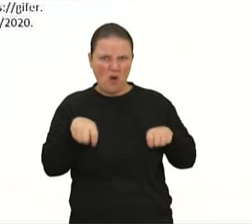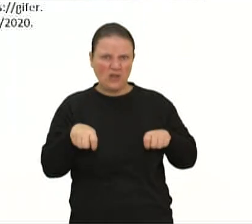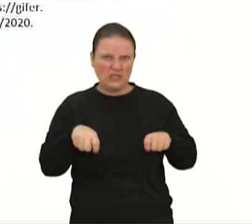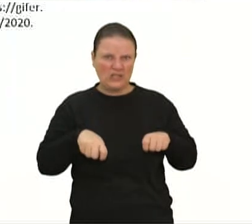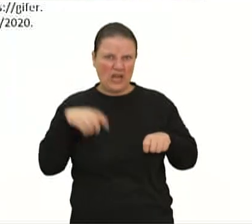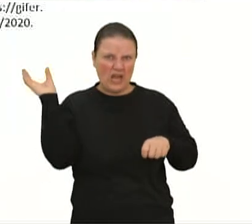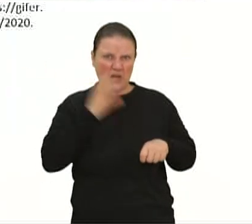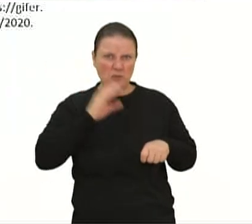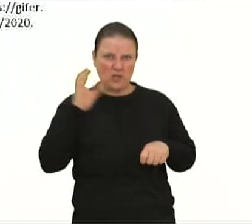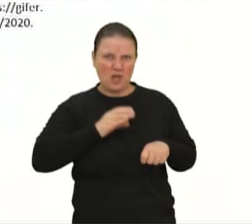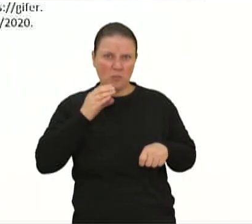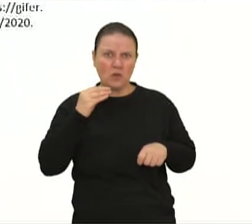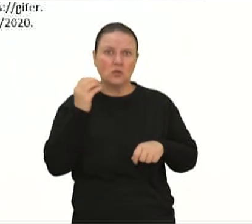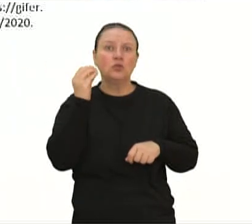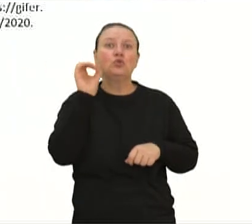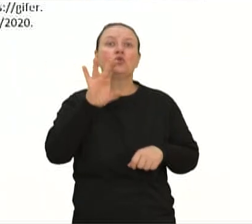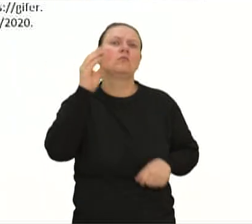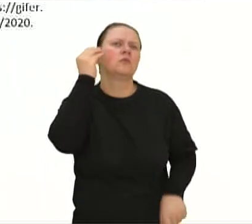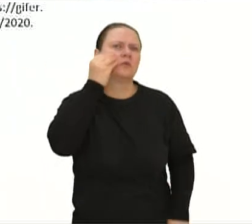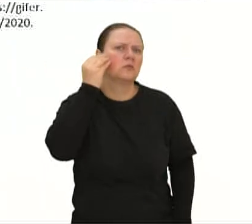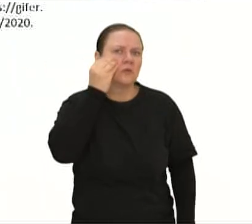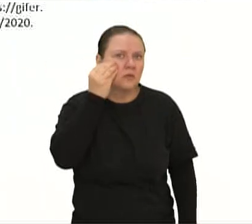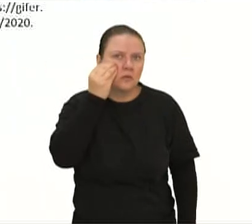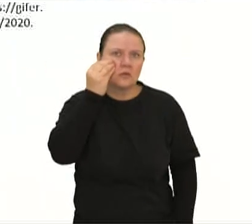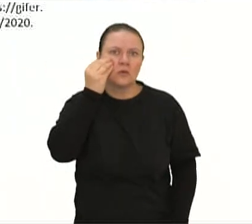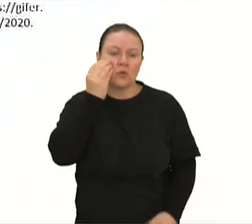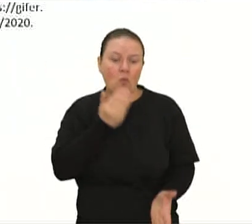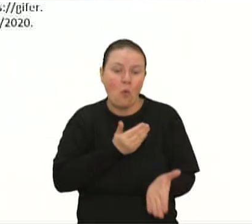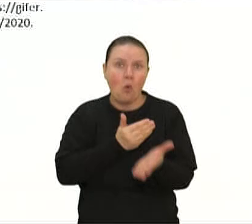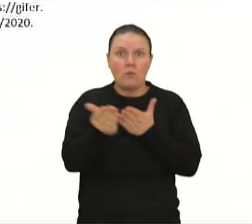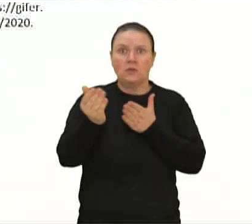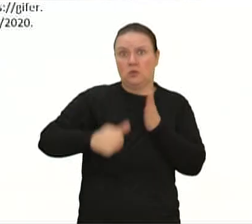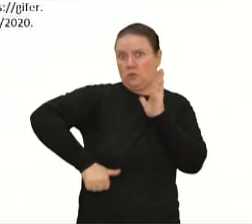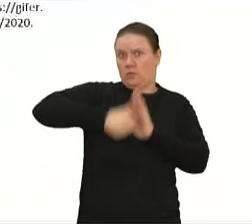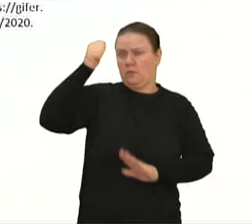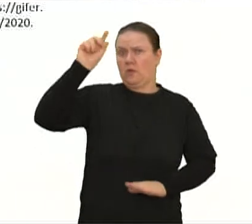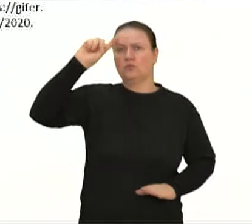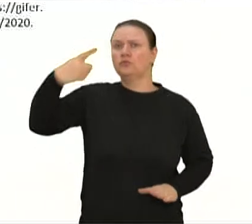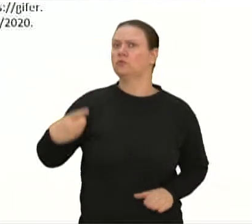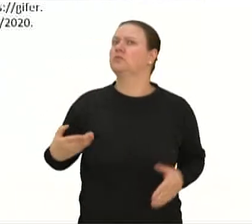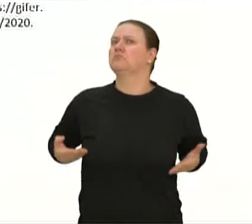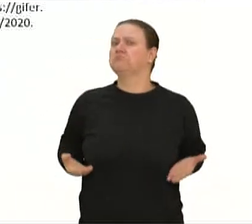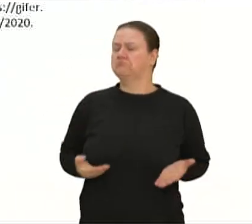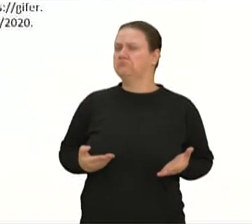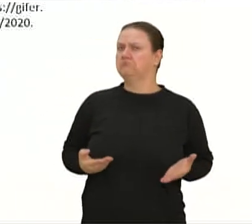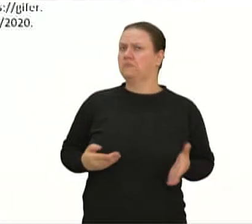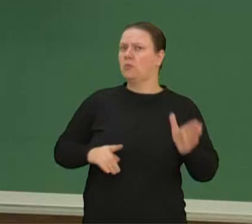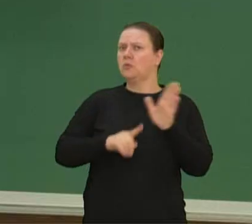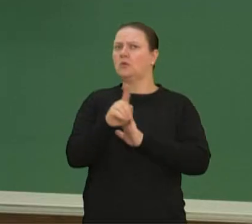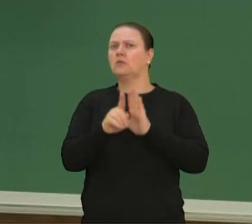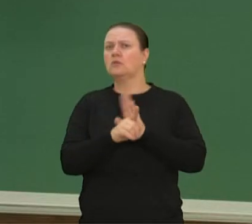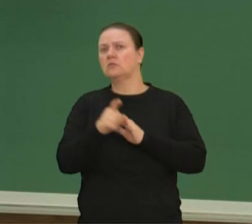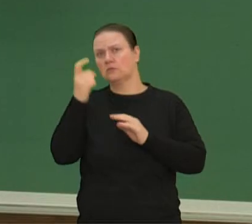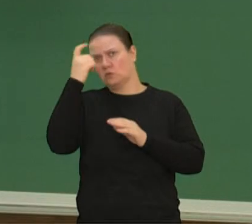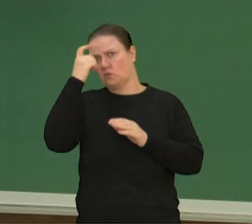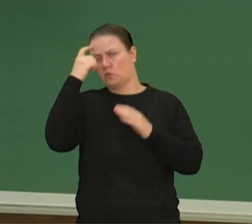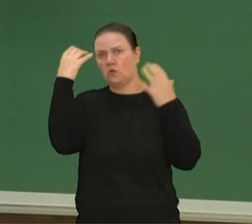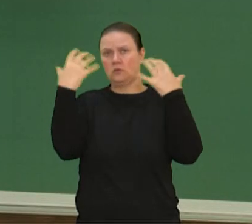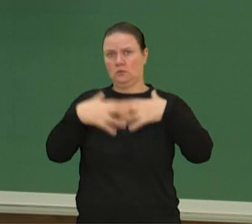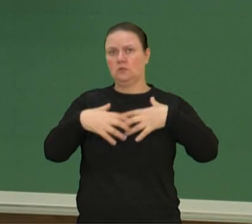esses movimentos numa aula experimental ou no iniciante? Então fica esse questionamento para vocês pensarem.